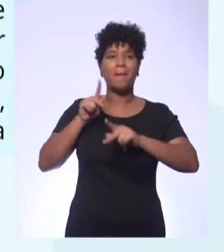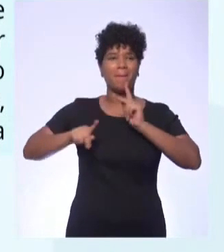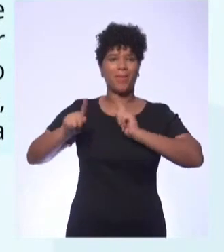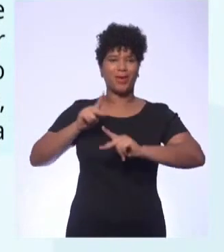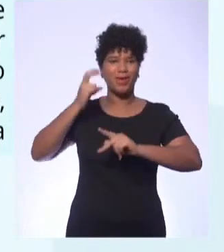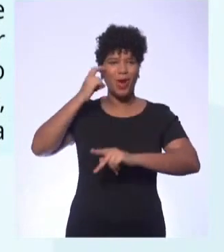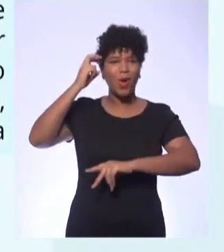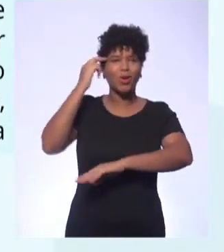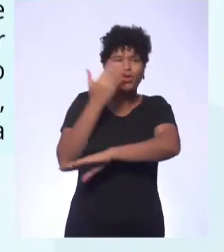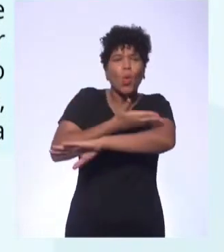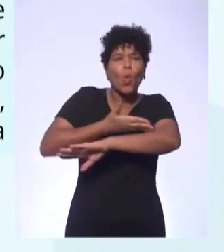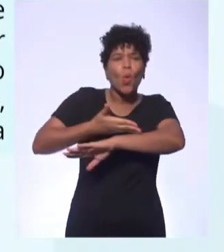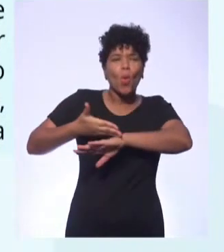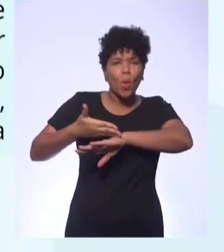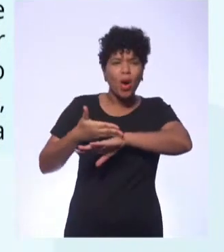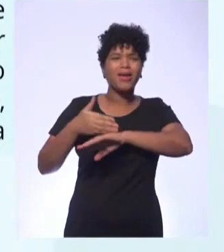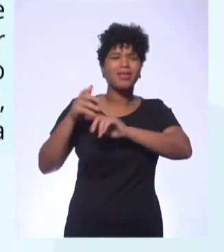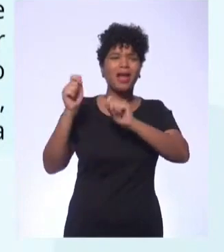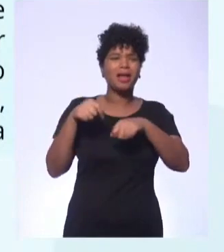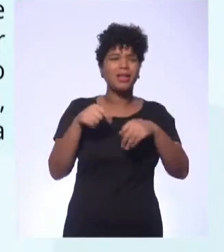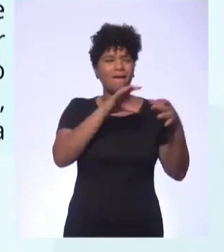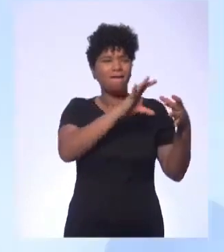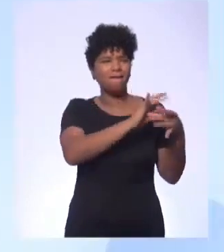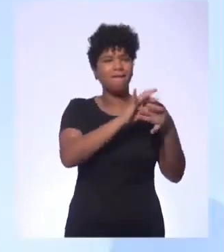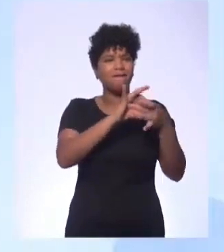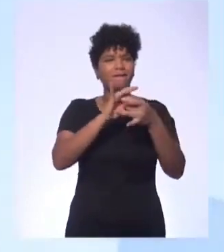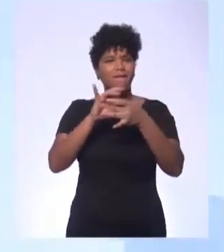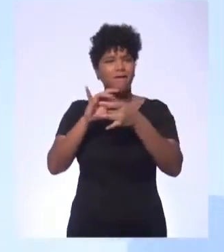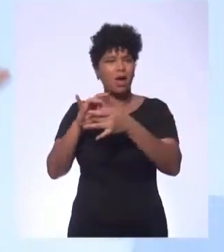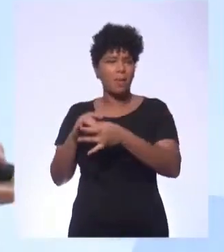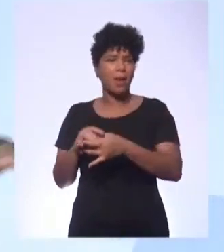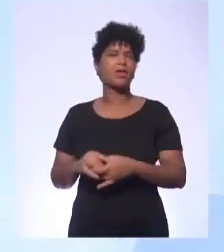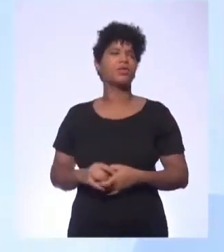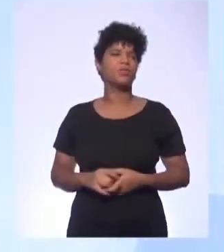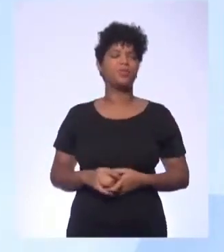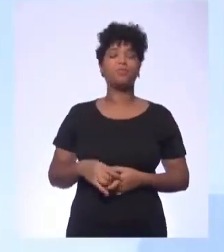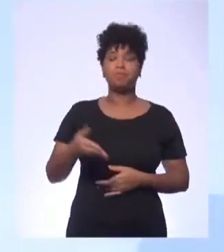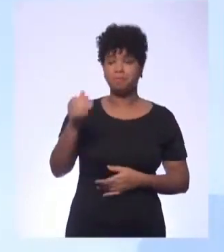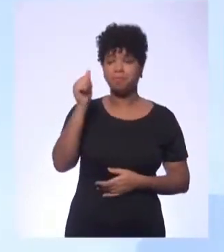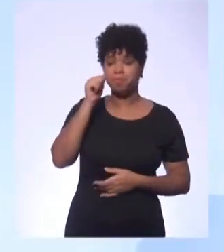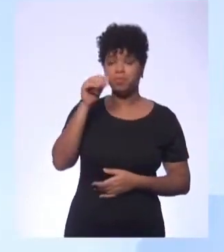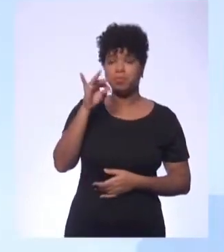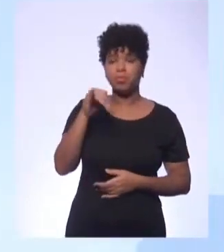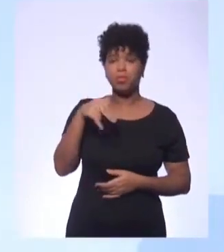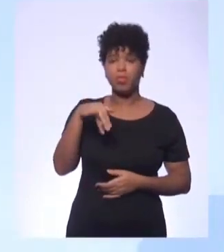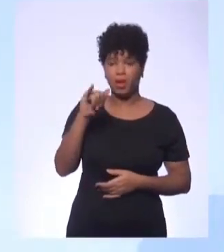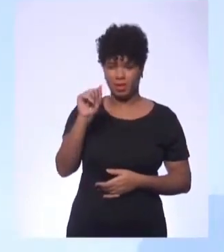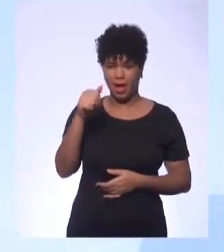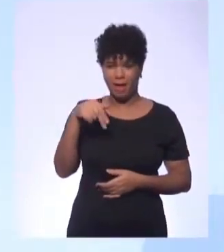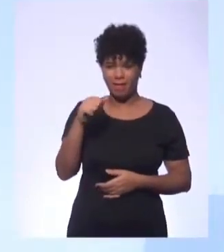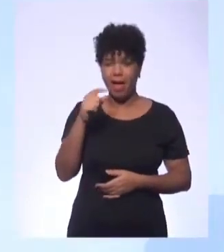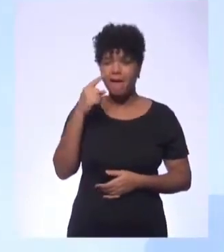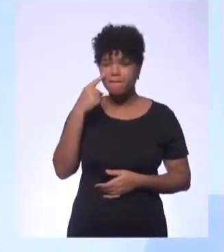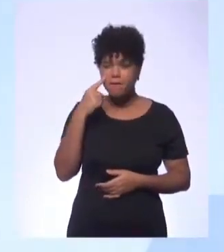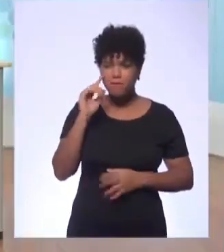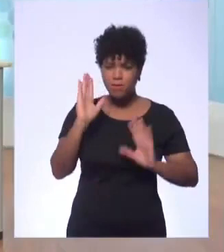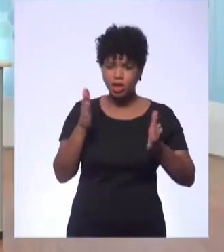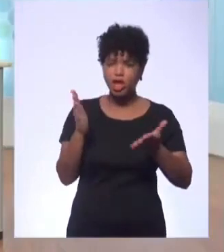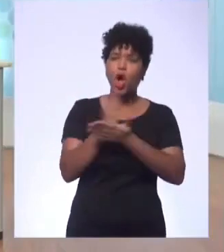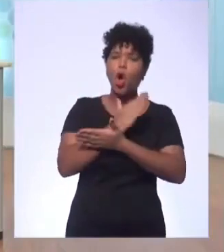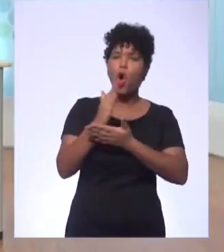de determinada sociedade em dado tempo histórico e local. Por exemplo, professora Tayana, você já deve ter visto algumas obras, né, ou